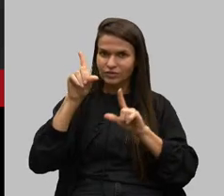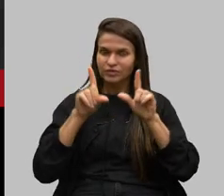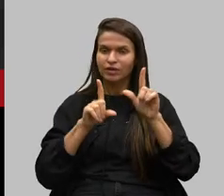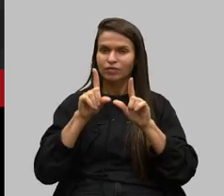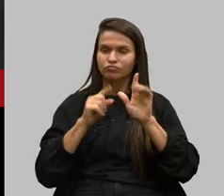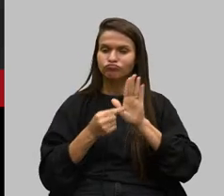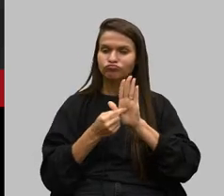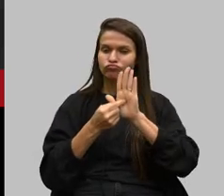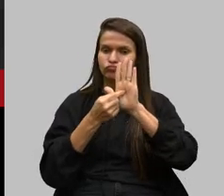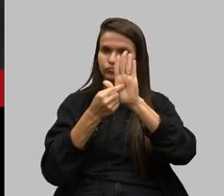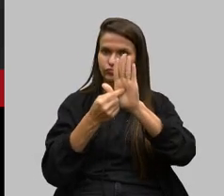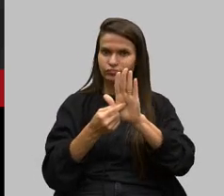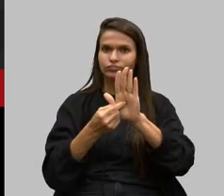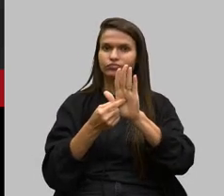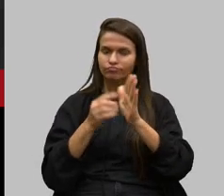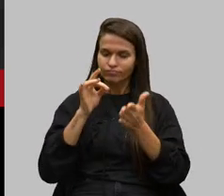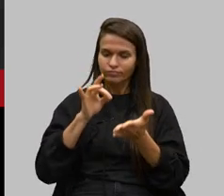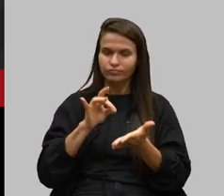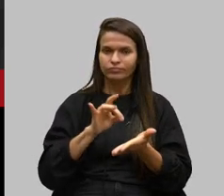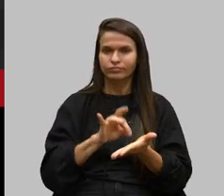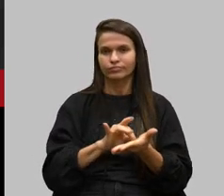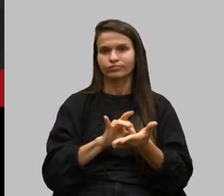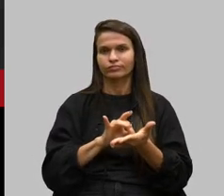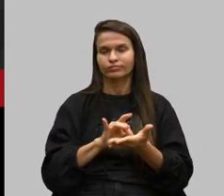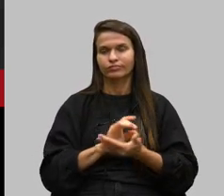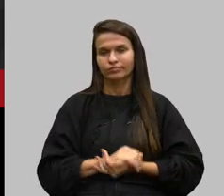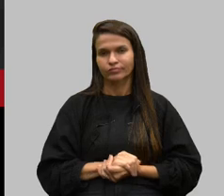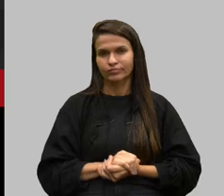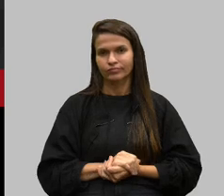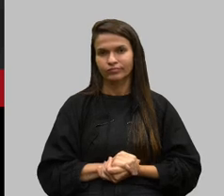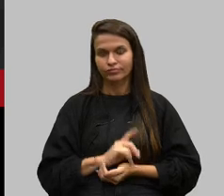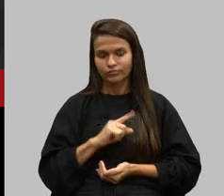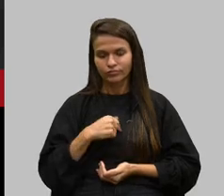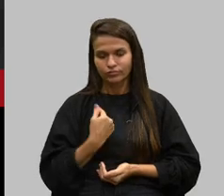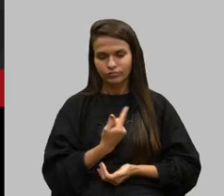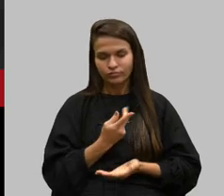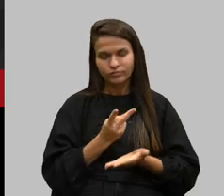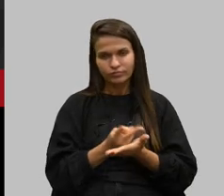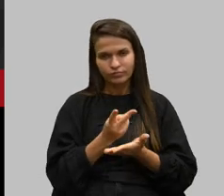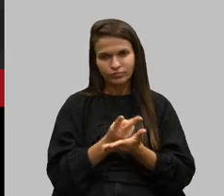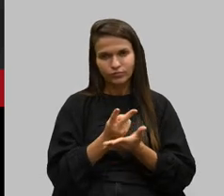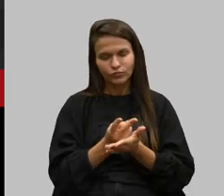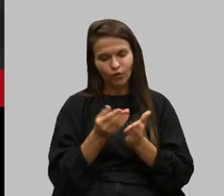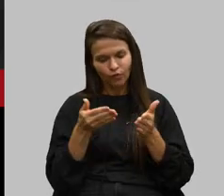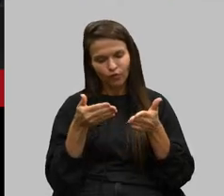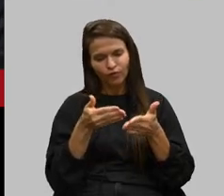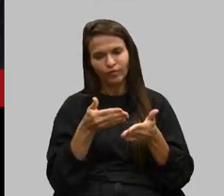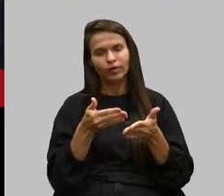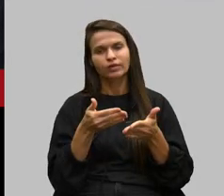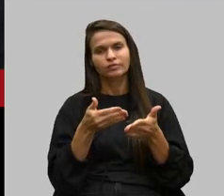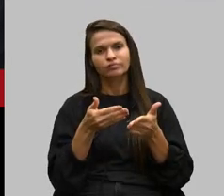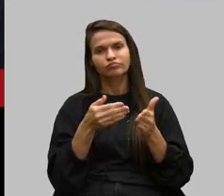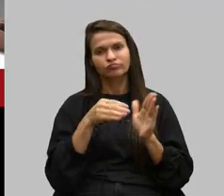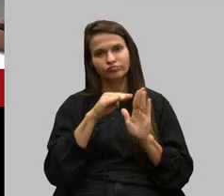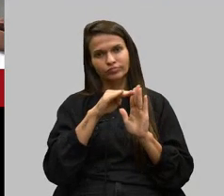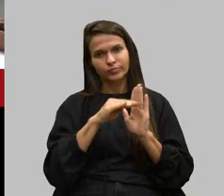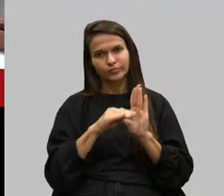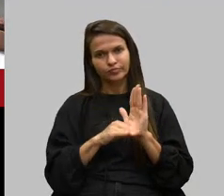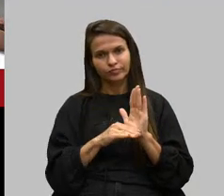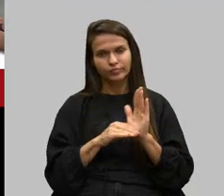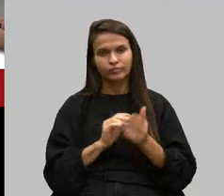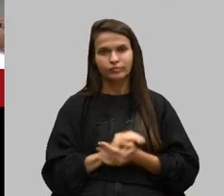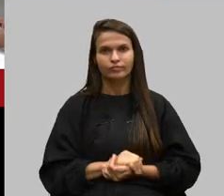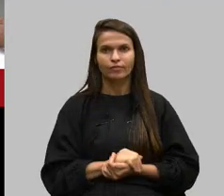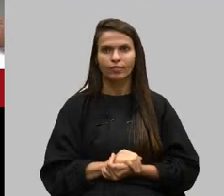eh seja cada vez maior então a gente continua se pautando por essa diretriz com a palavra